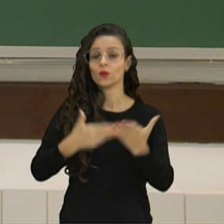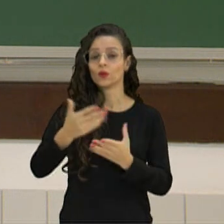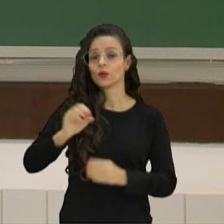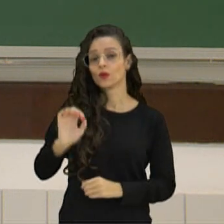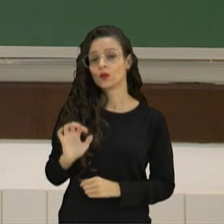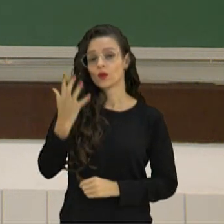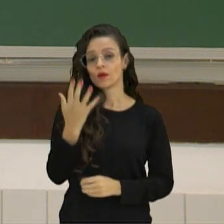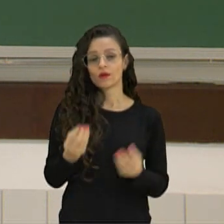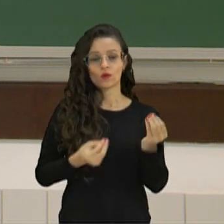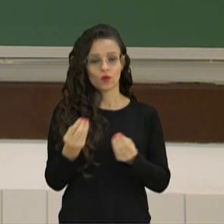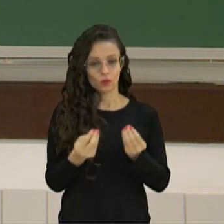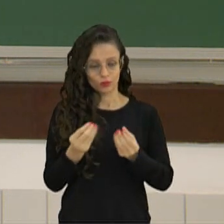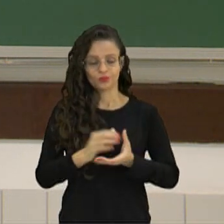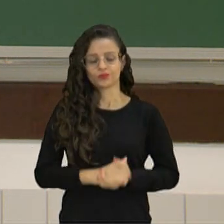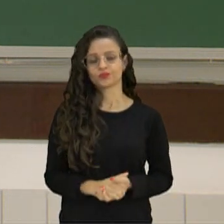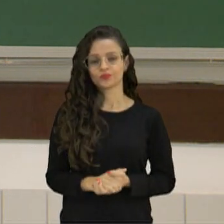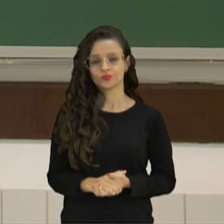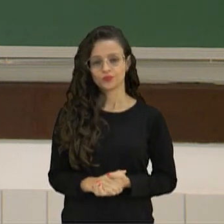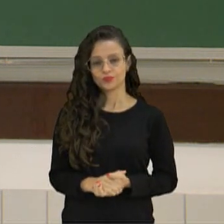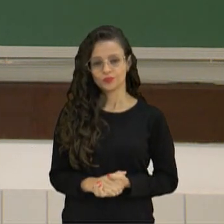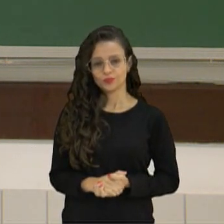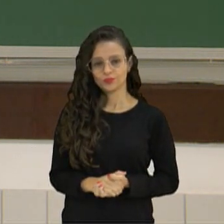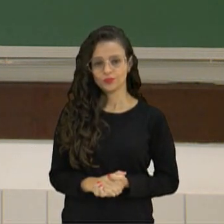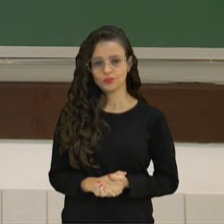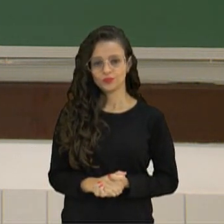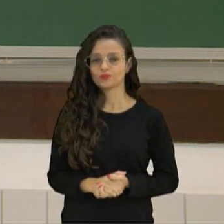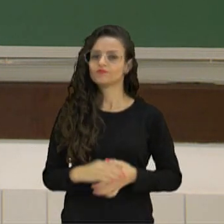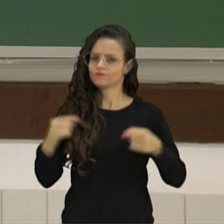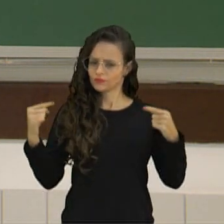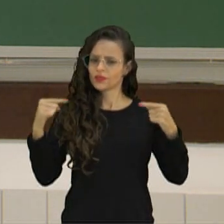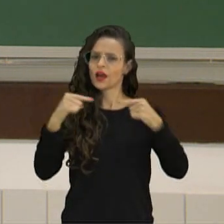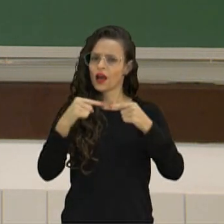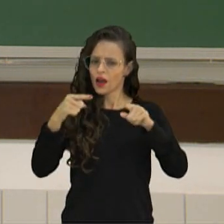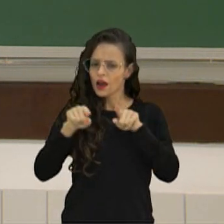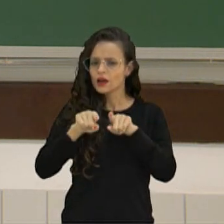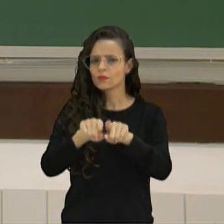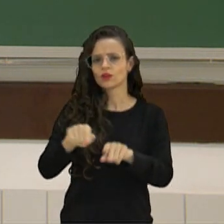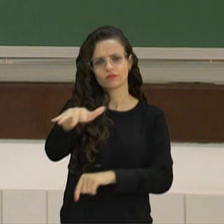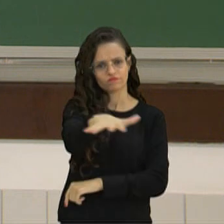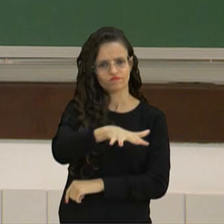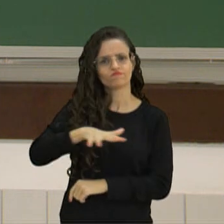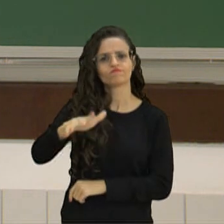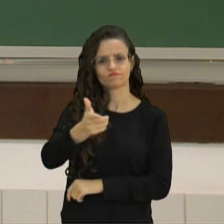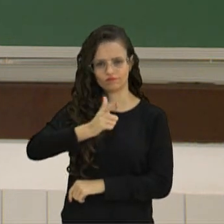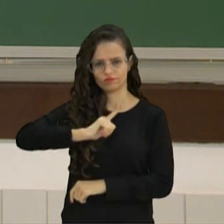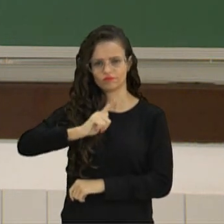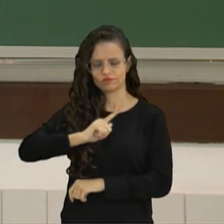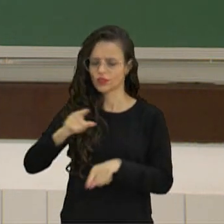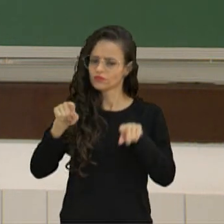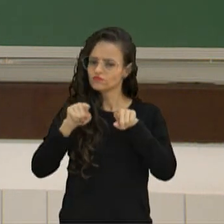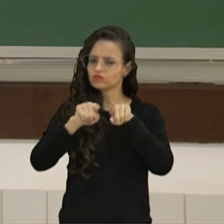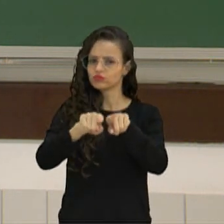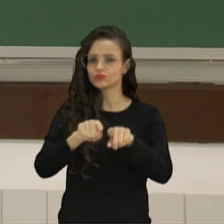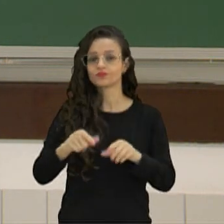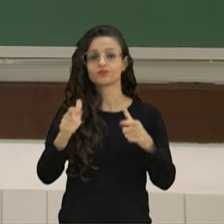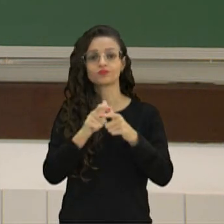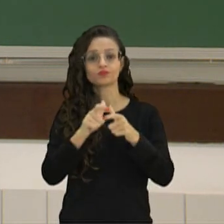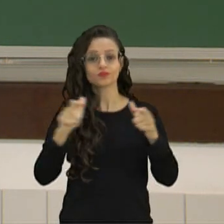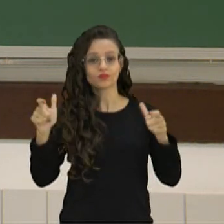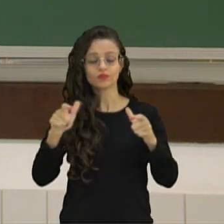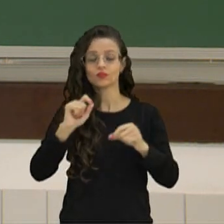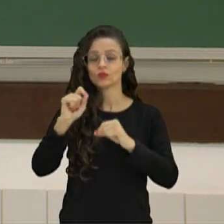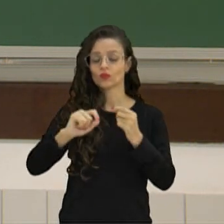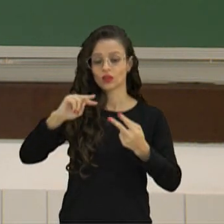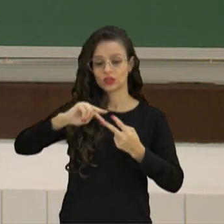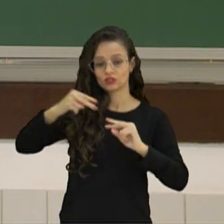em harmonia com o ambiente, né? a maioria dos genes, a maioria das